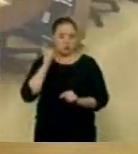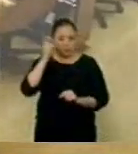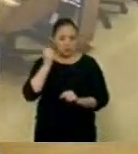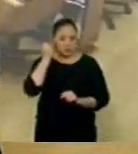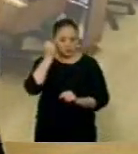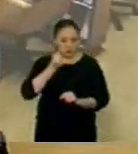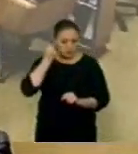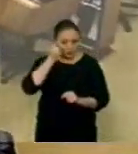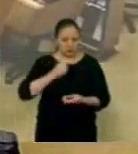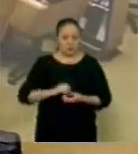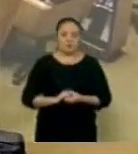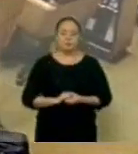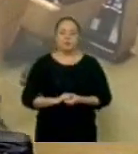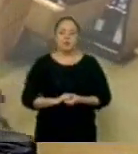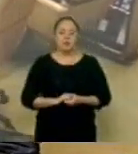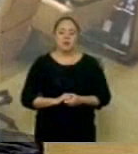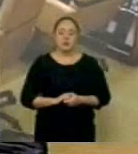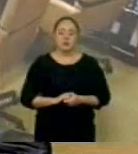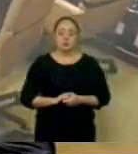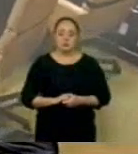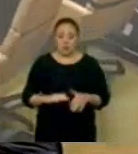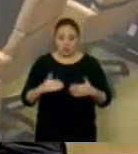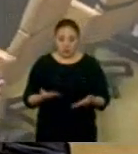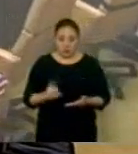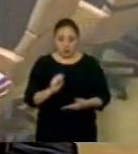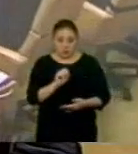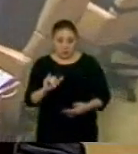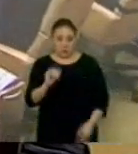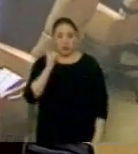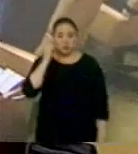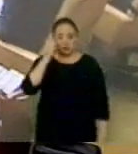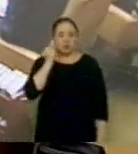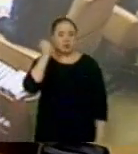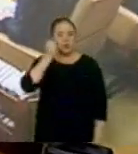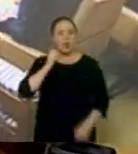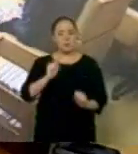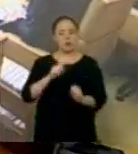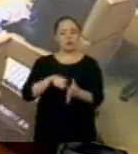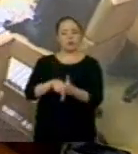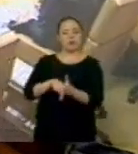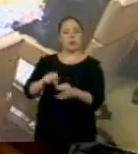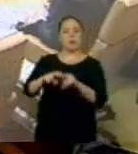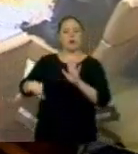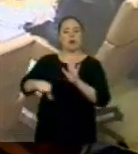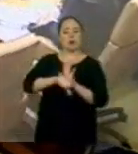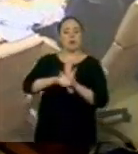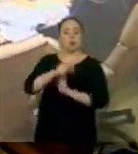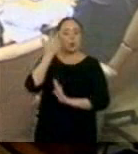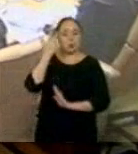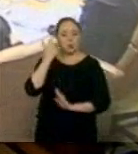Assim, a partir de quando um parlamentar possa ser alvo de investigação por crime comum perante o